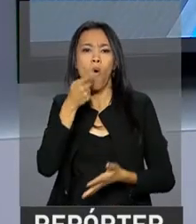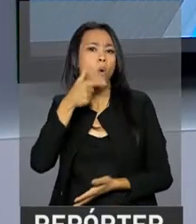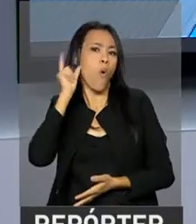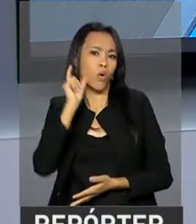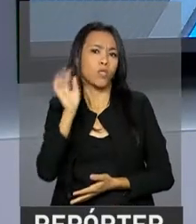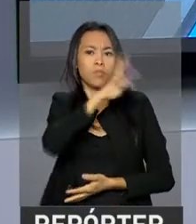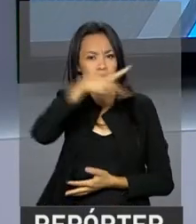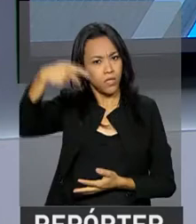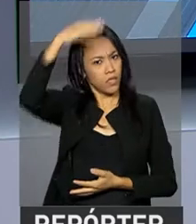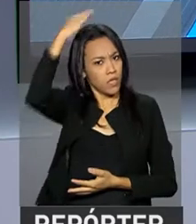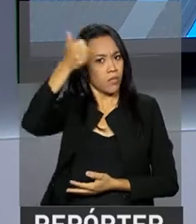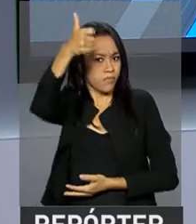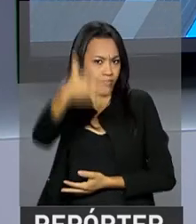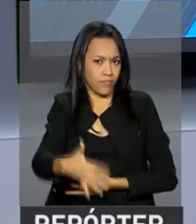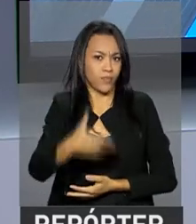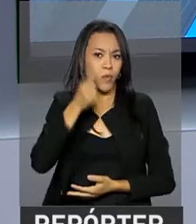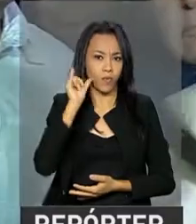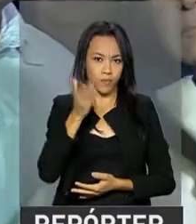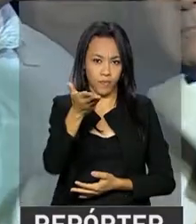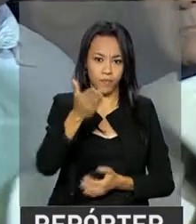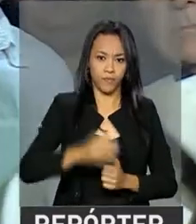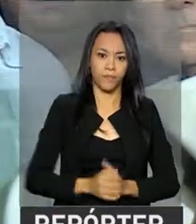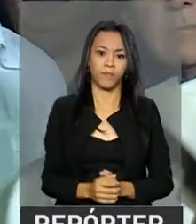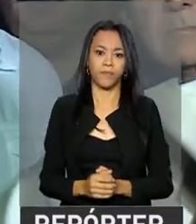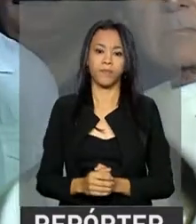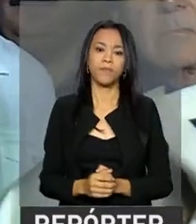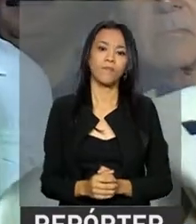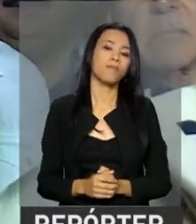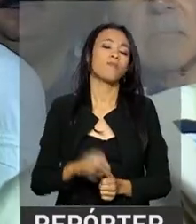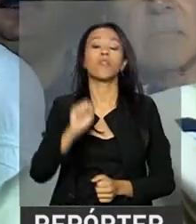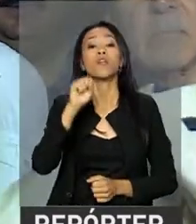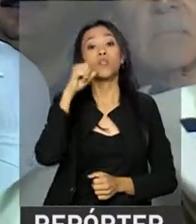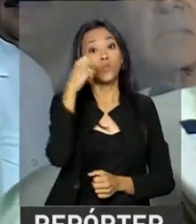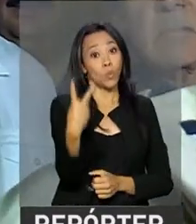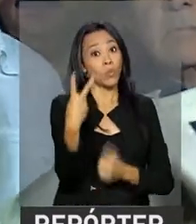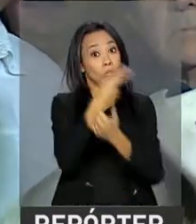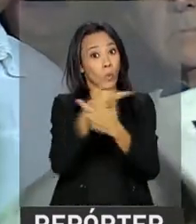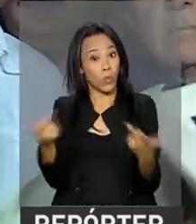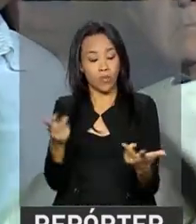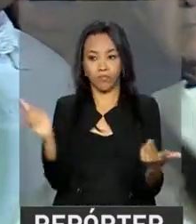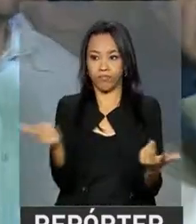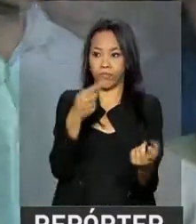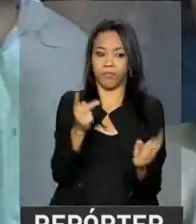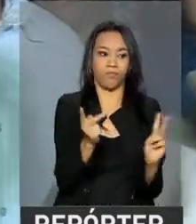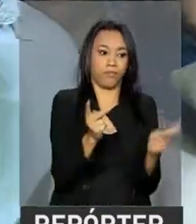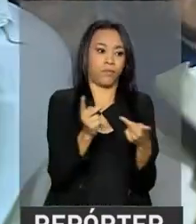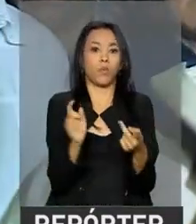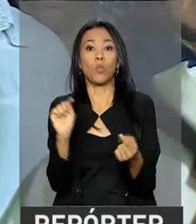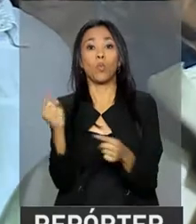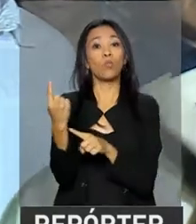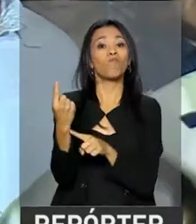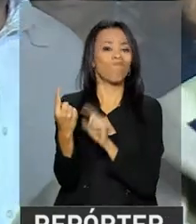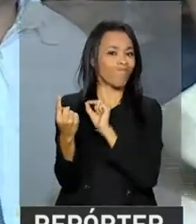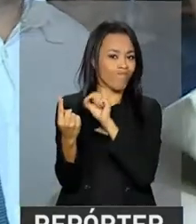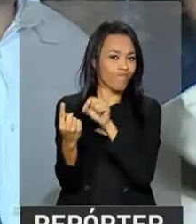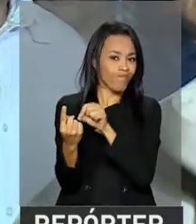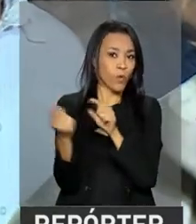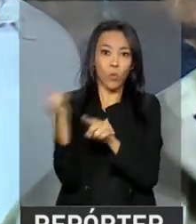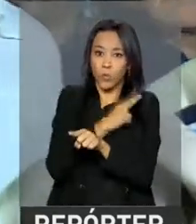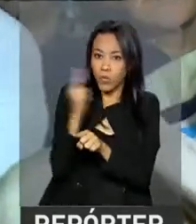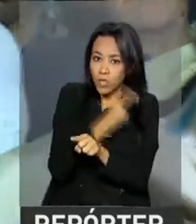em alagoas dois fatores se apresentar aqui um nós precisamos de